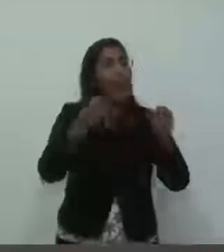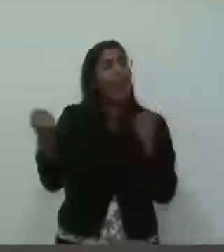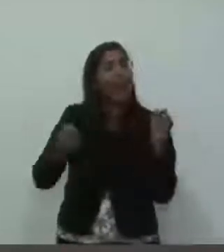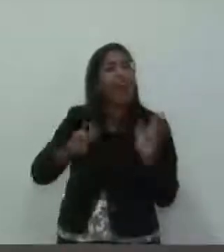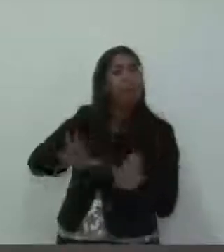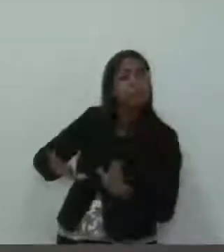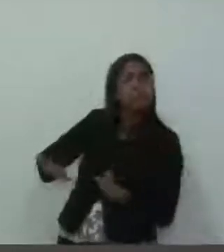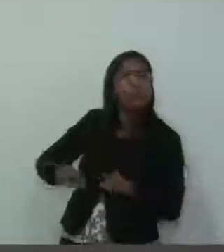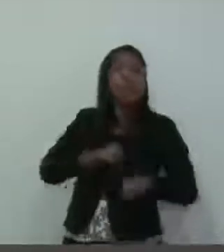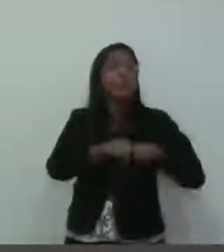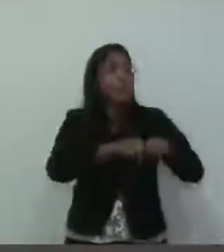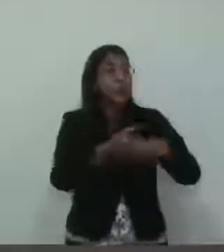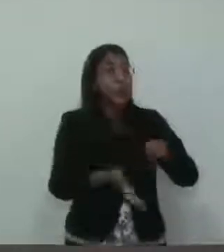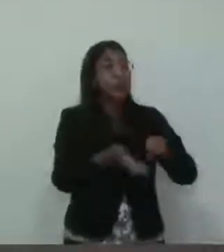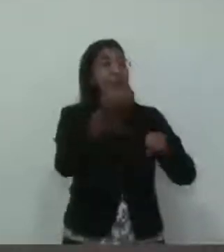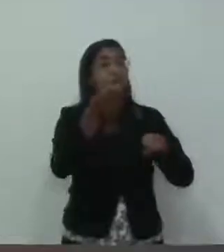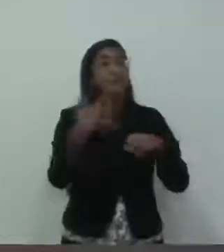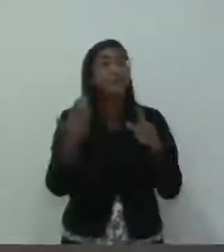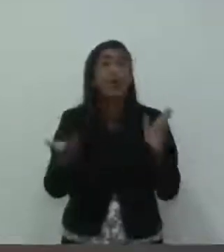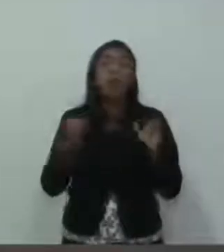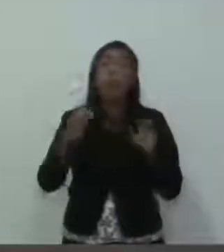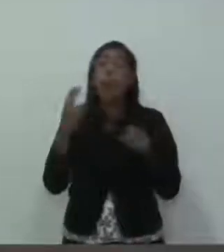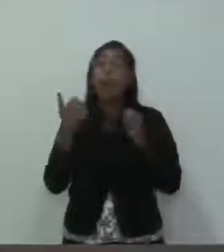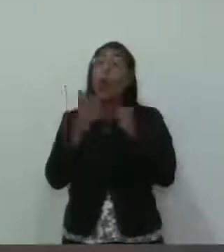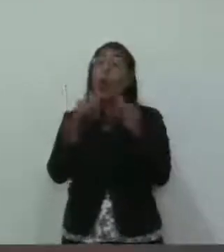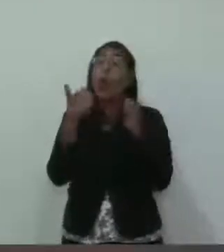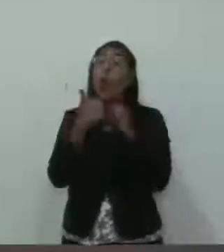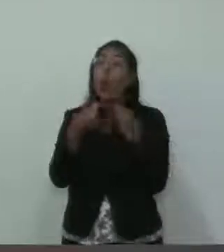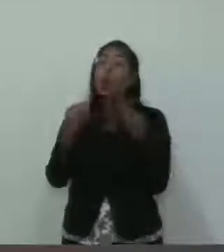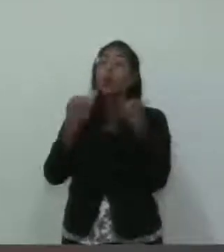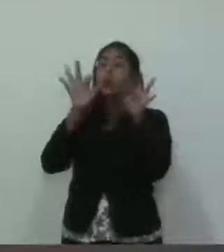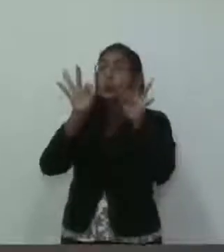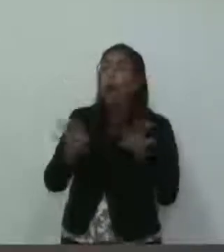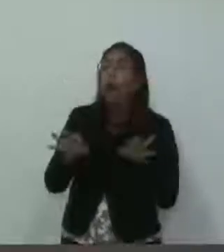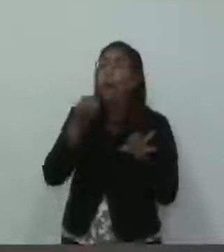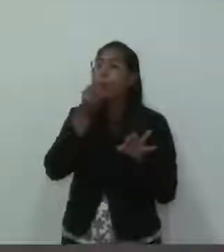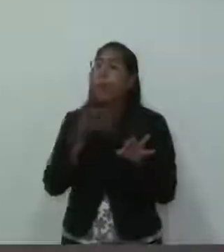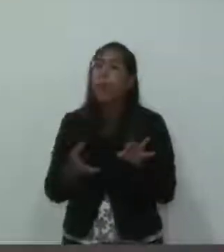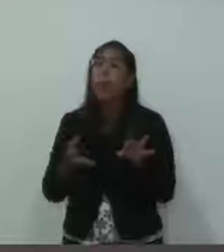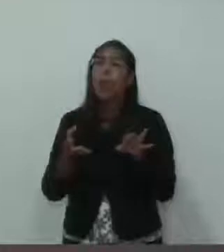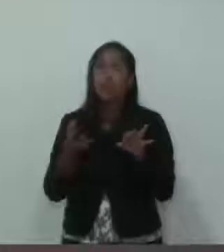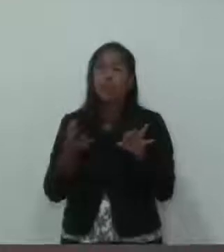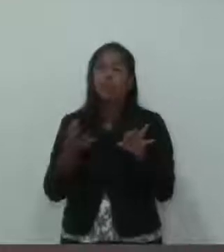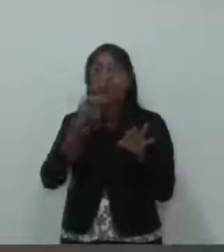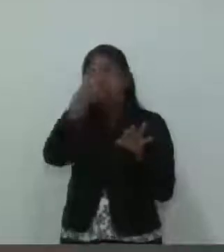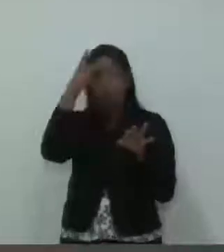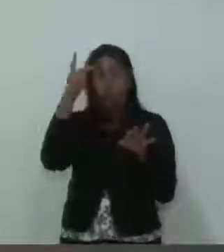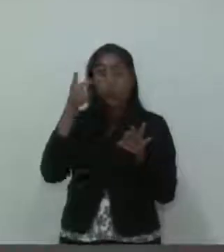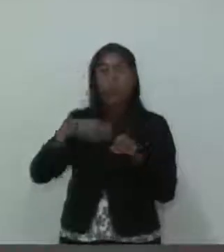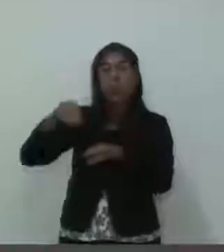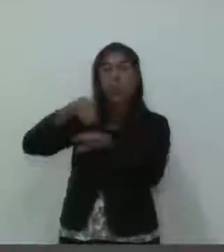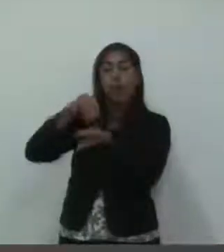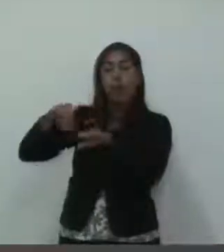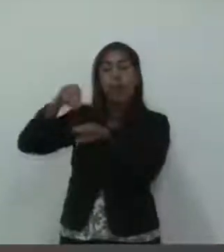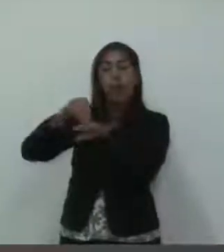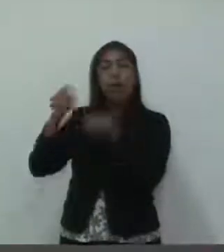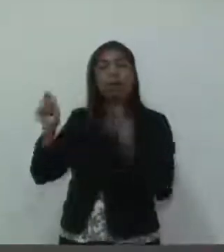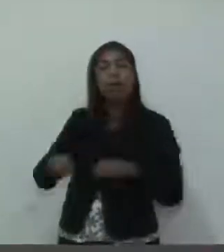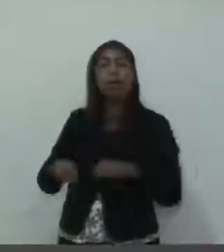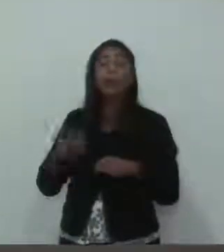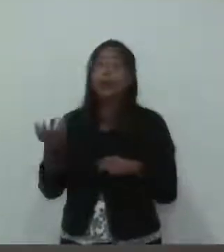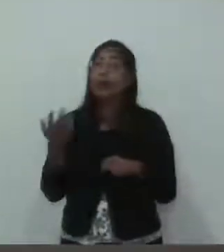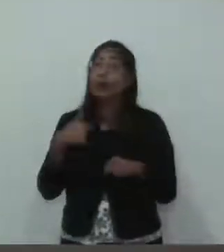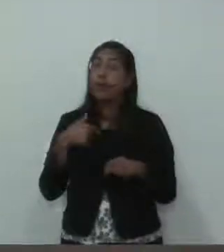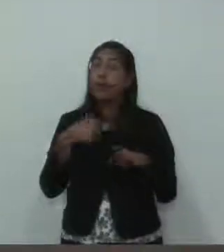tiver transporte urbano digno, transporte urbano com capacidade para atender e acolher as pessoas. E aí eu fui pesquisar